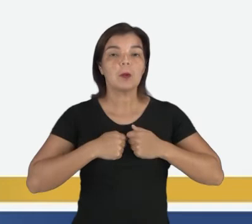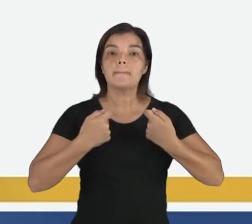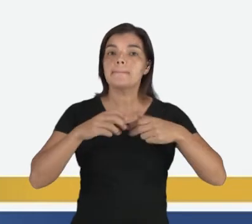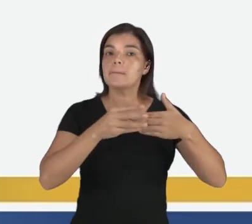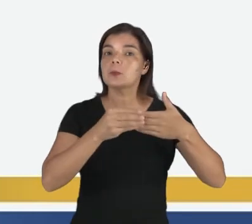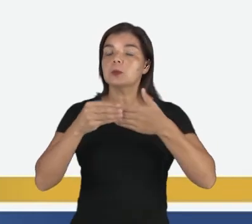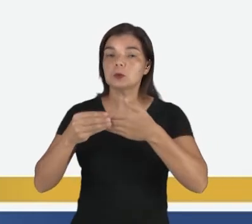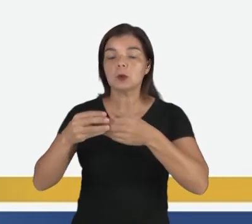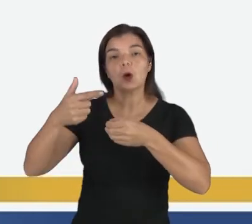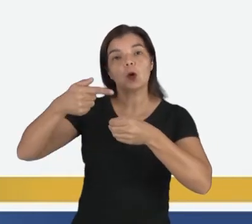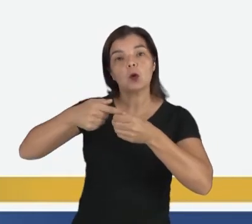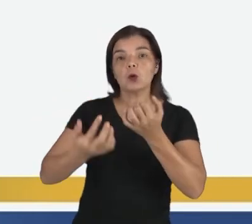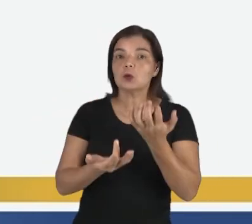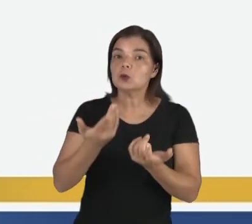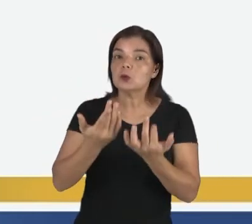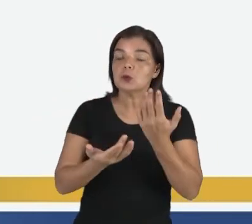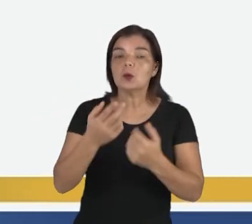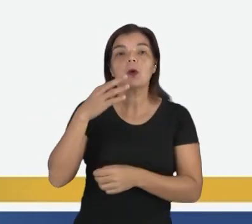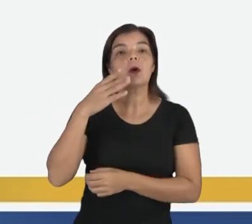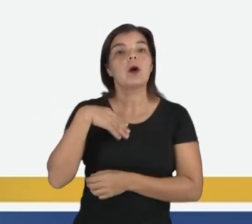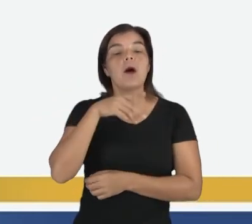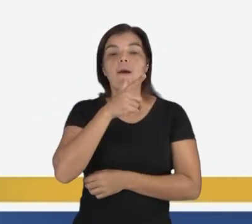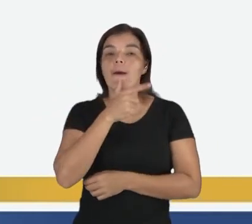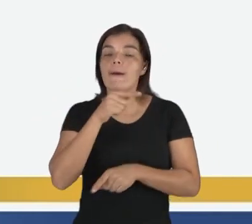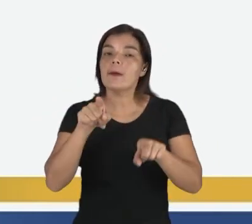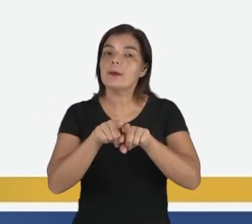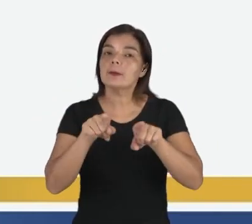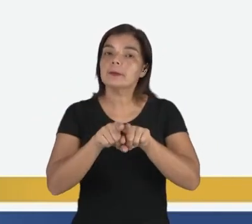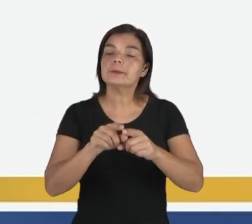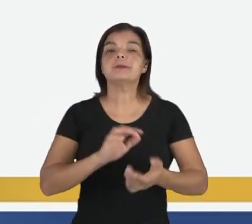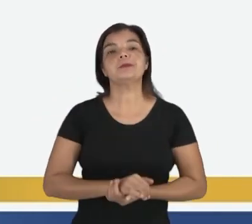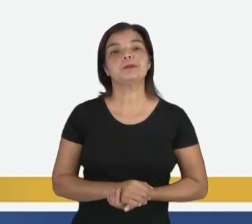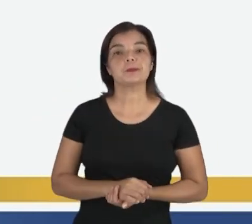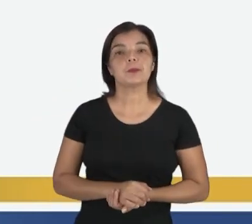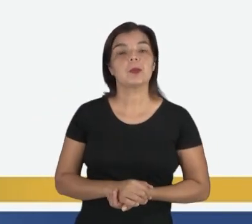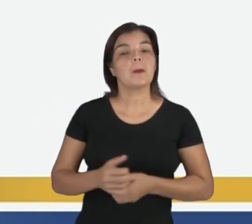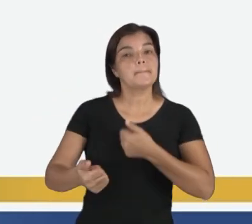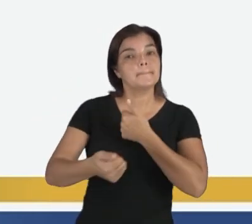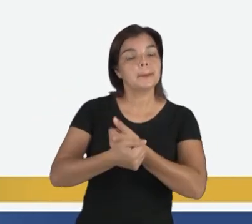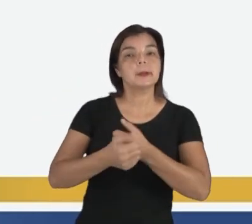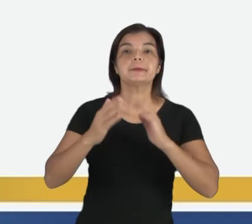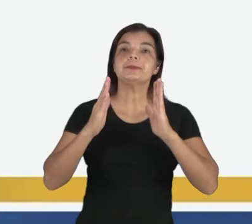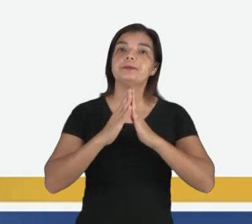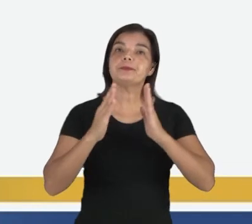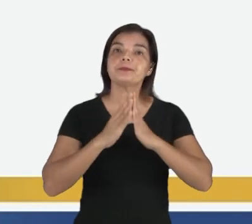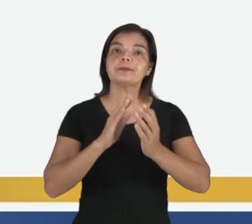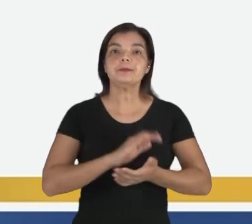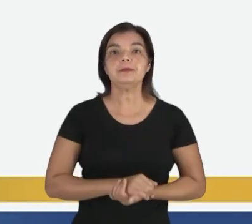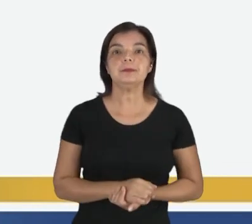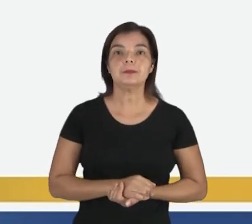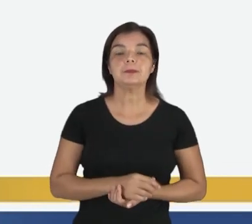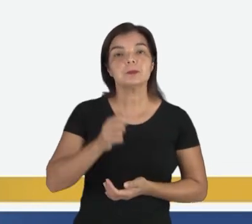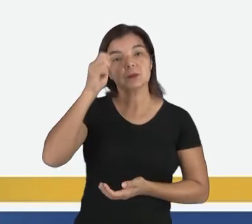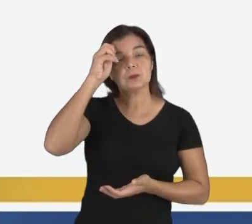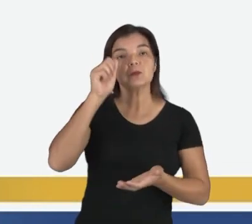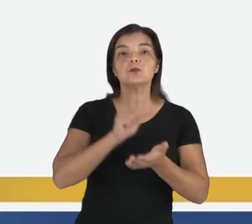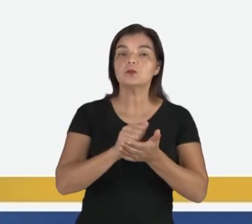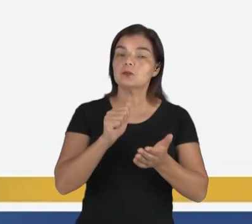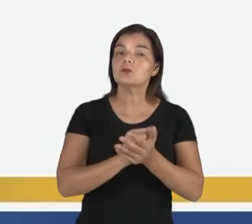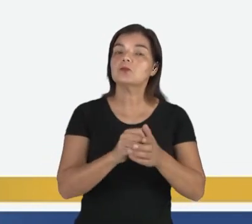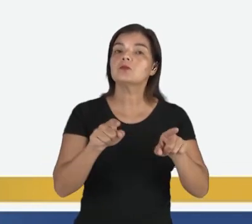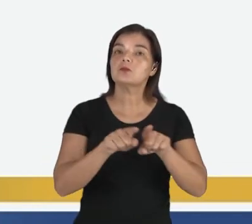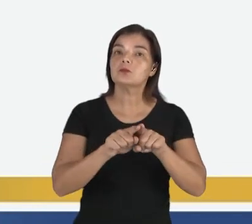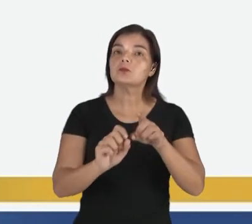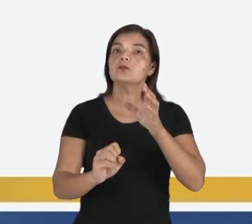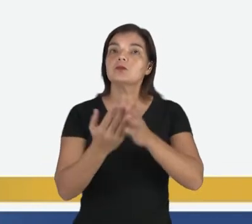eles precisam esquentar água e essa água eles buscam em um posto perto de casa. A autora aponta os